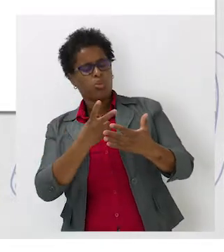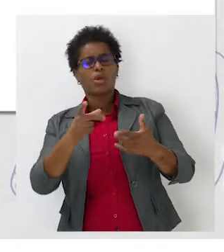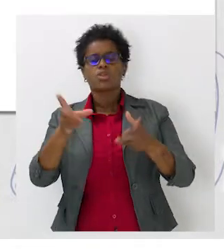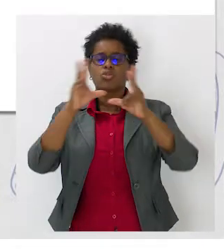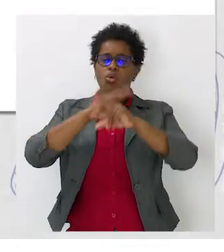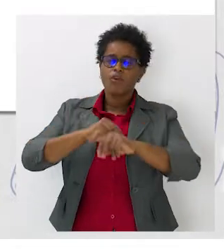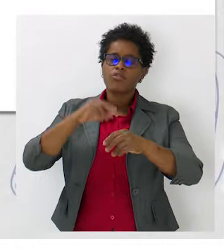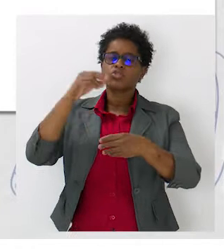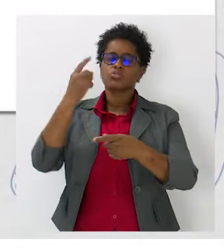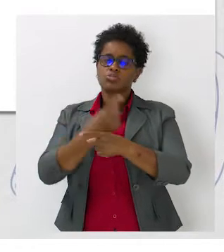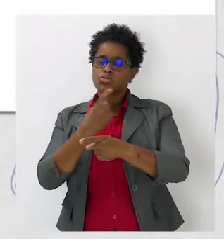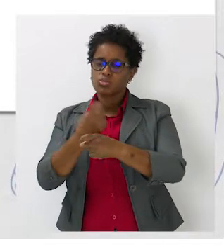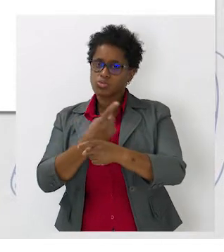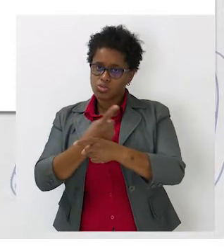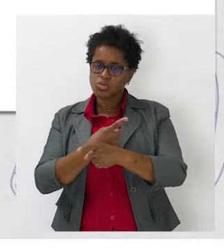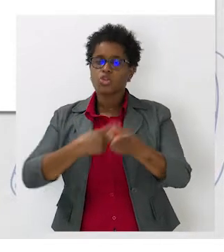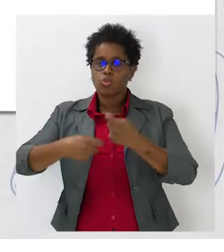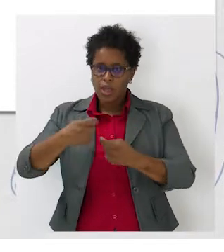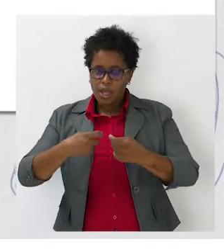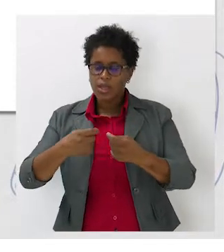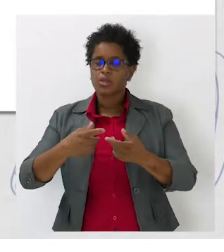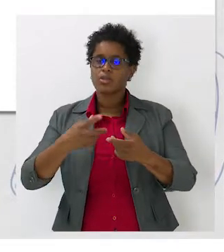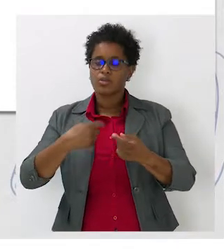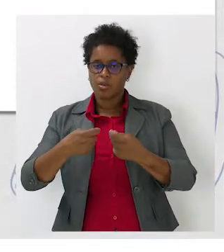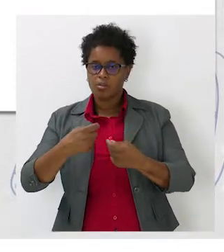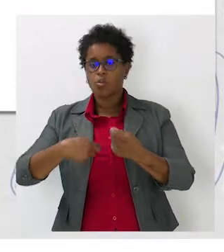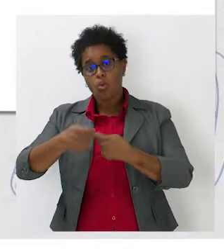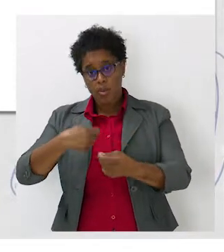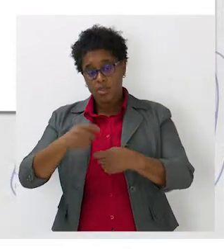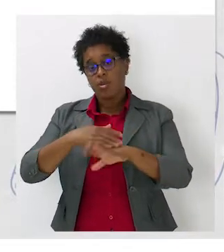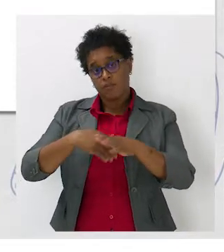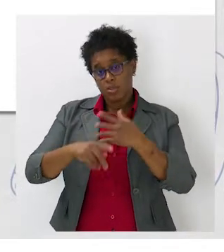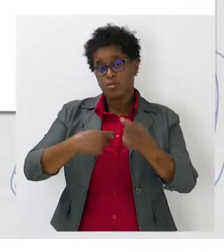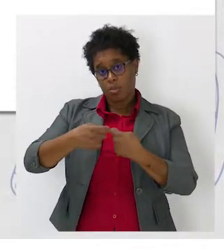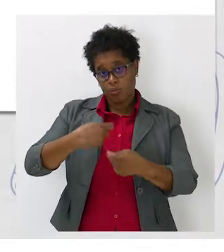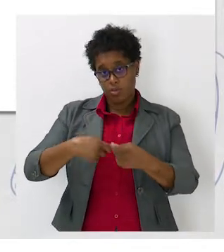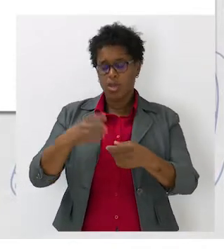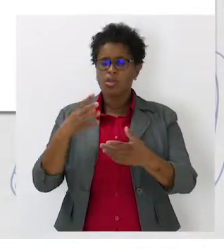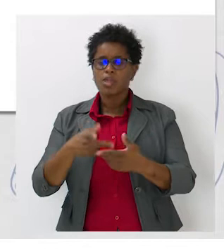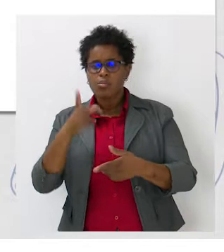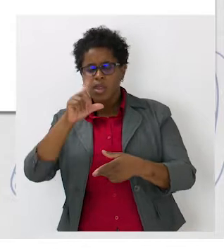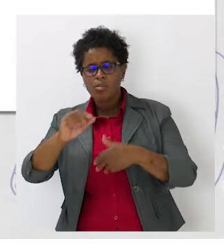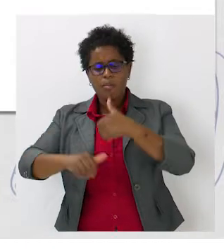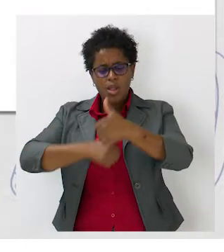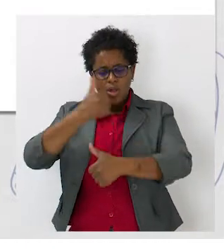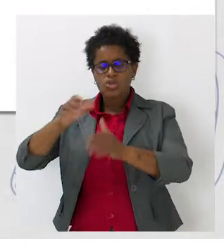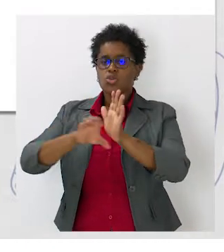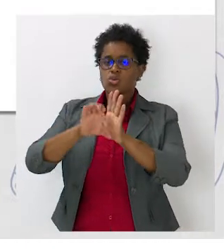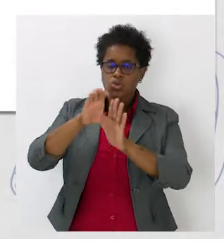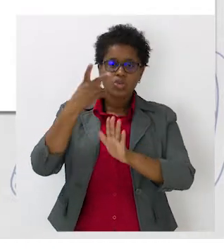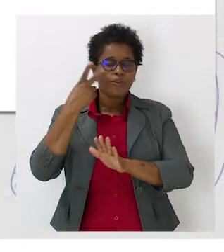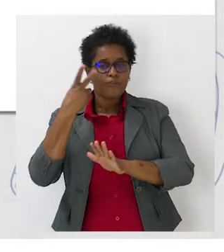de novos produtos e mercados para comercializar. A procura de melhores condições de